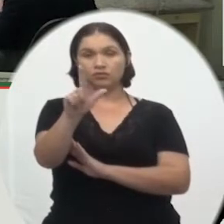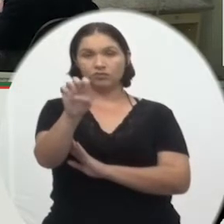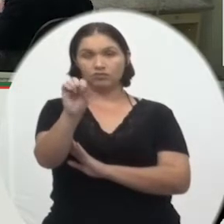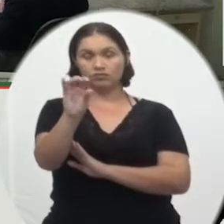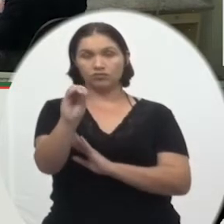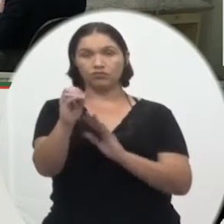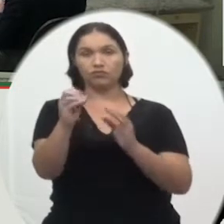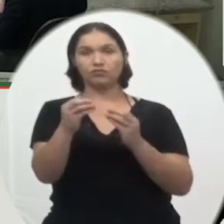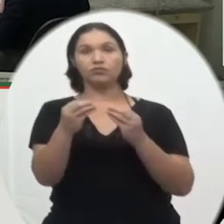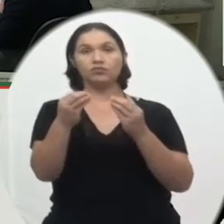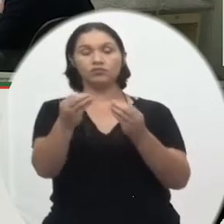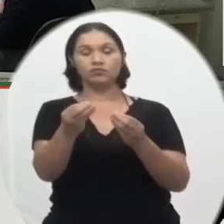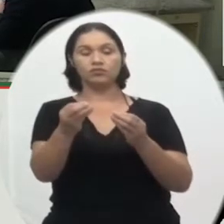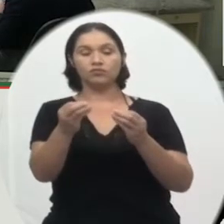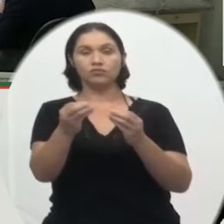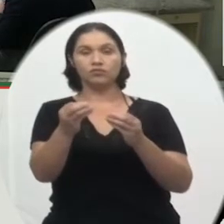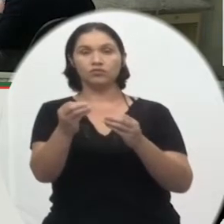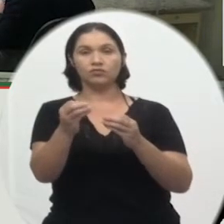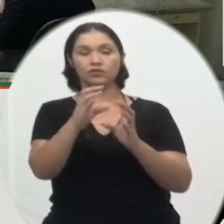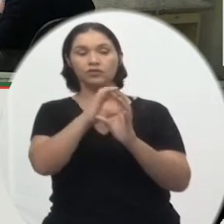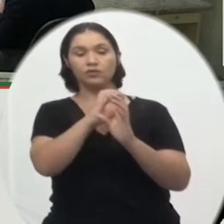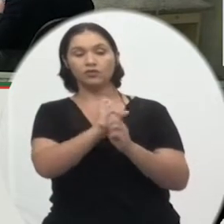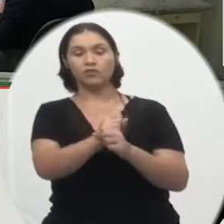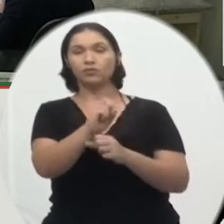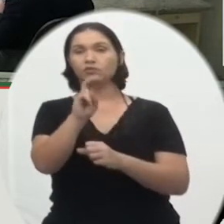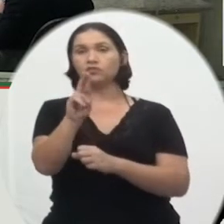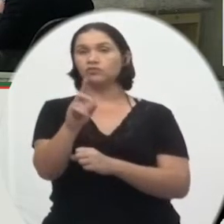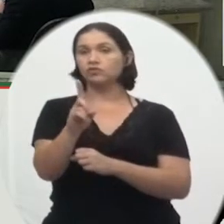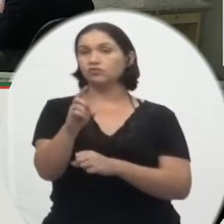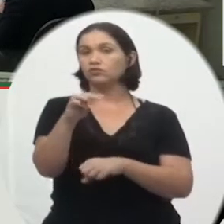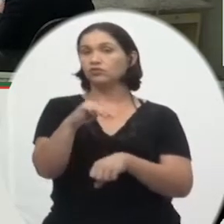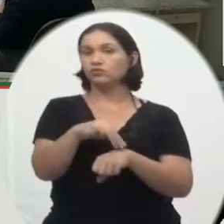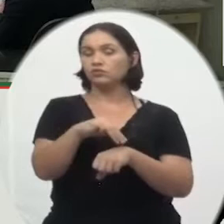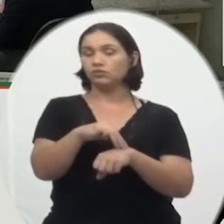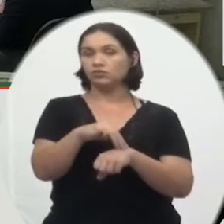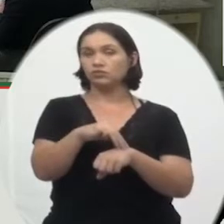Belloli. Totalizando, portanto, 21 minutos.